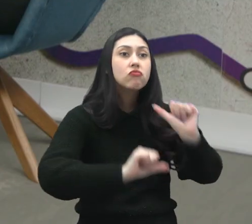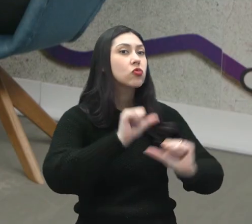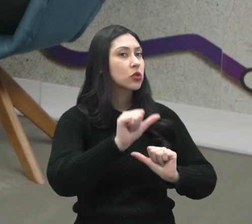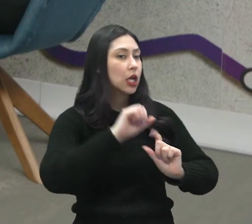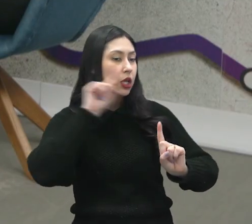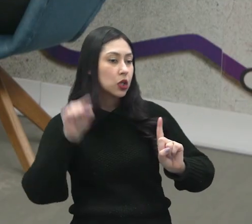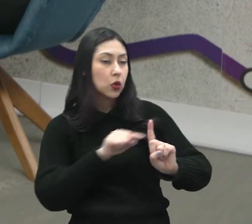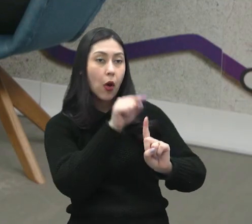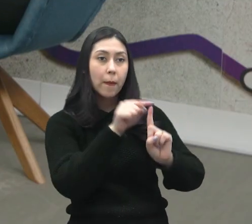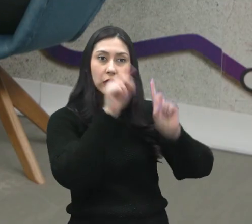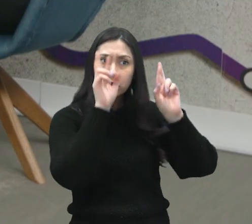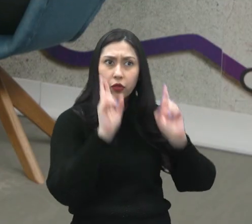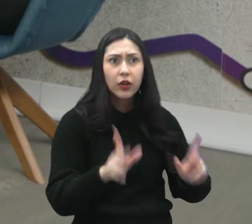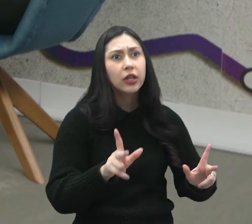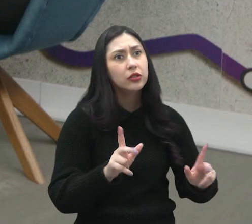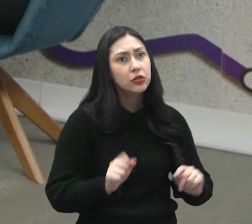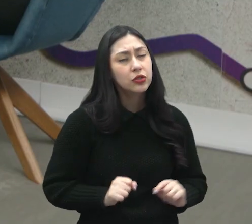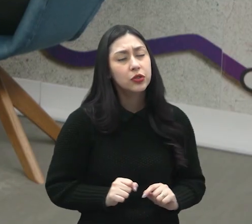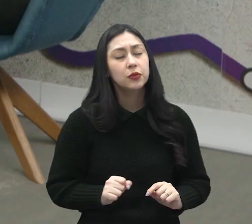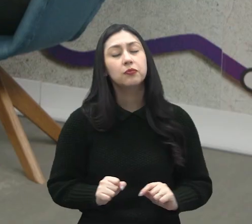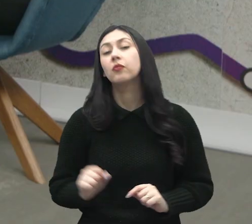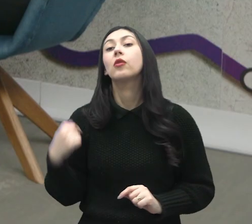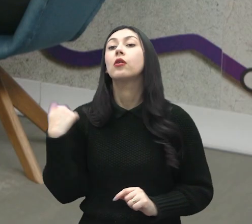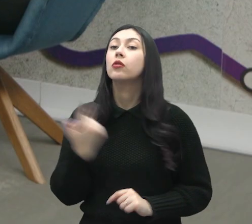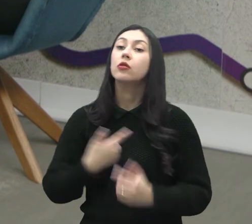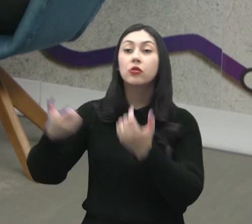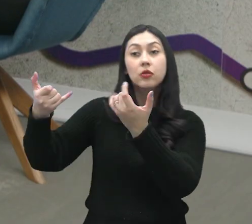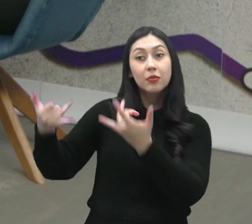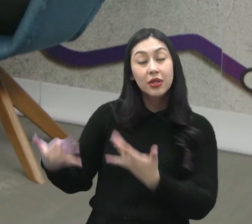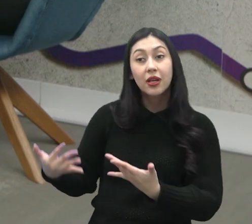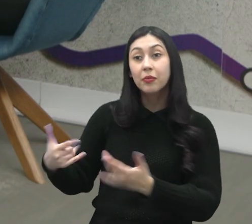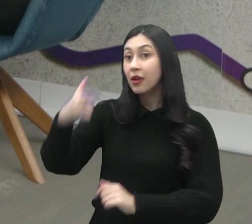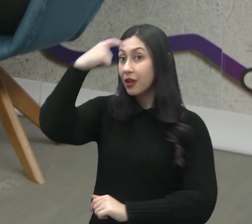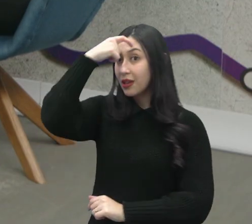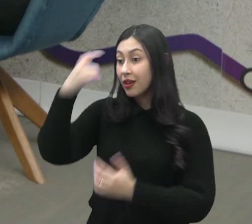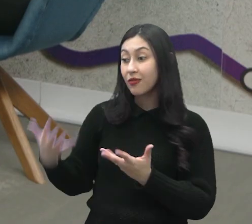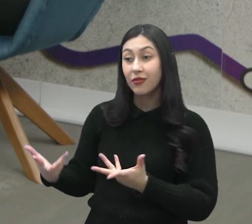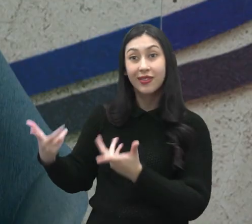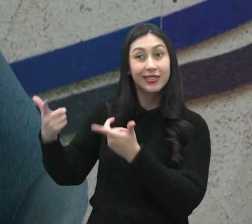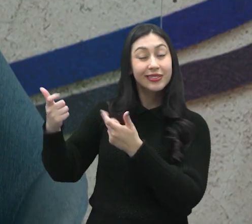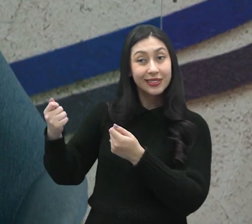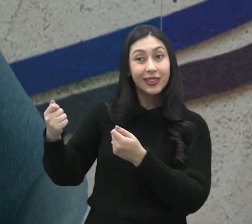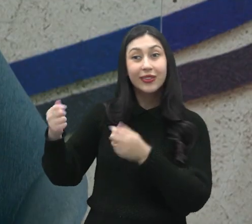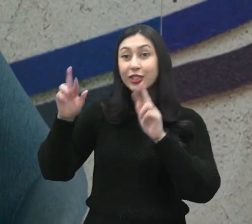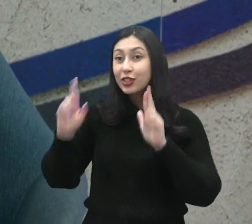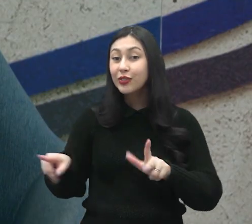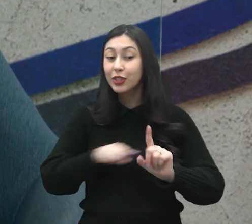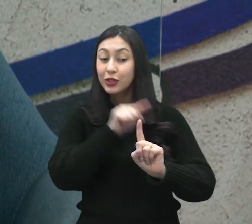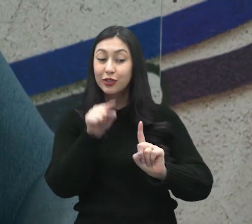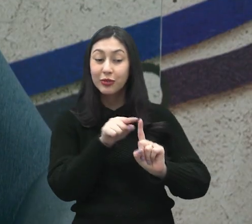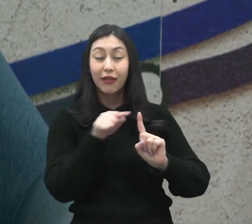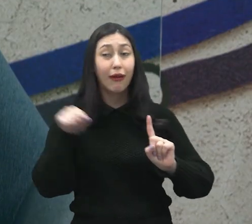um propósito diferente? A gente falou da diferença, né, da vocação, que é aquilo que a gente nasce e